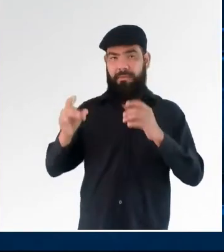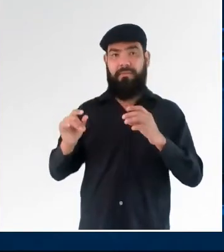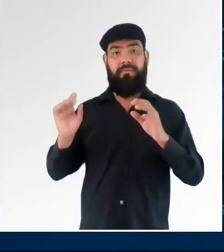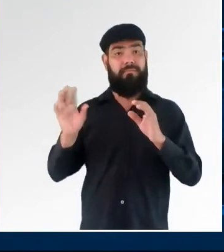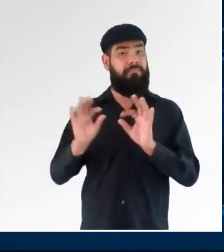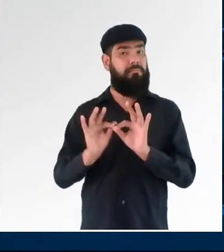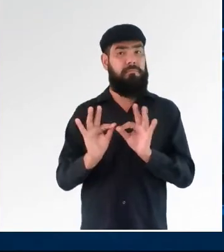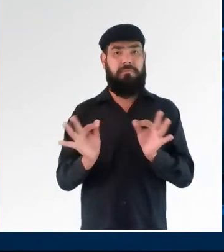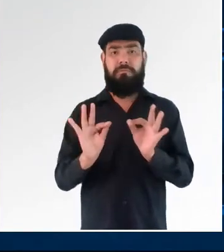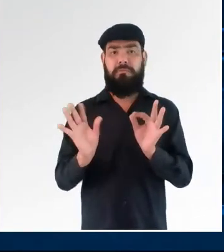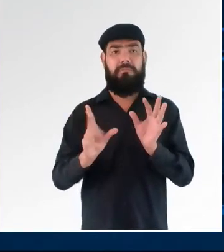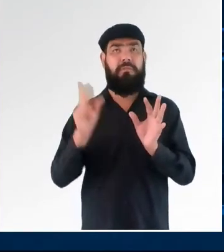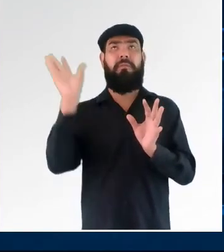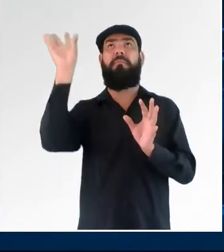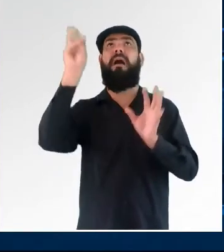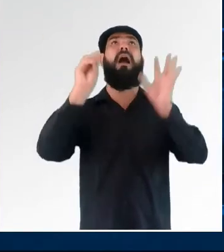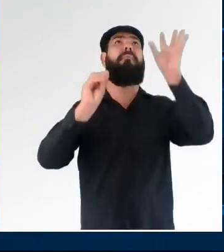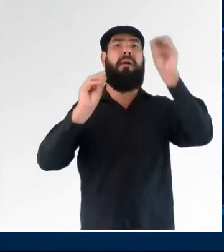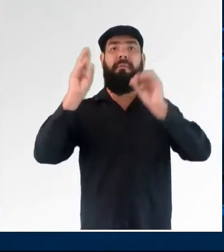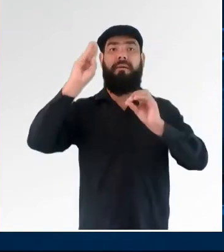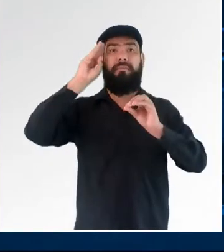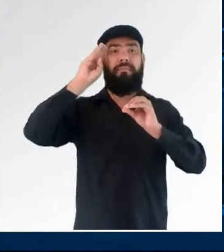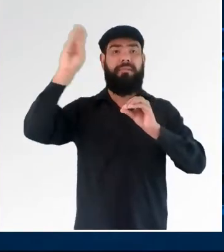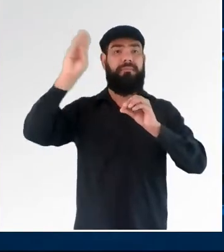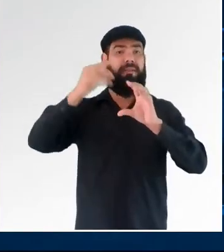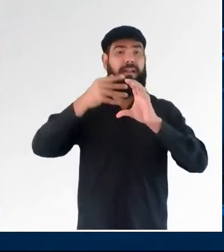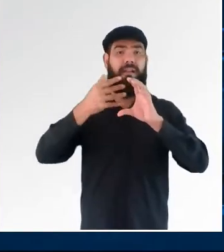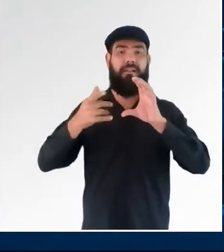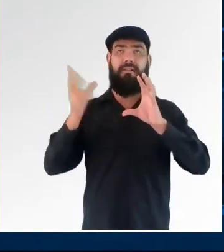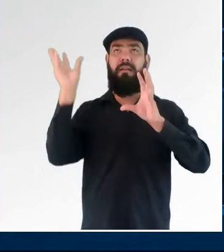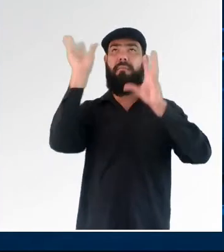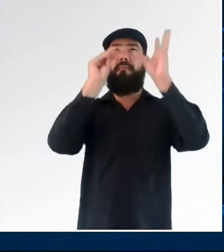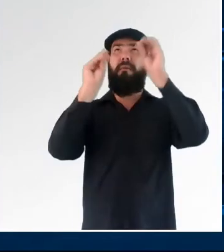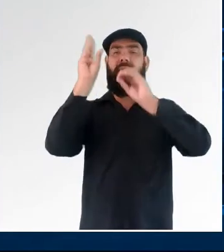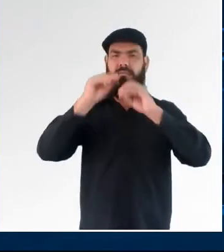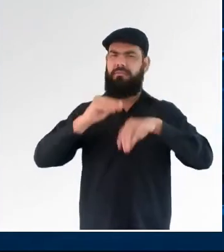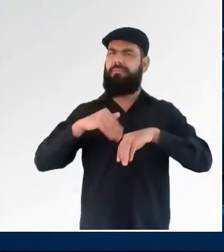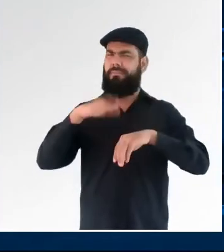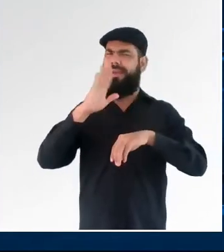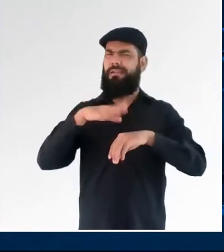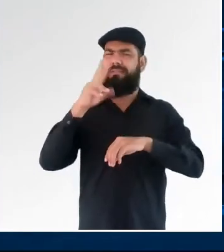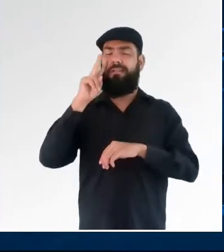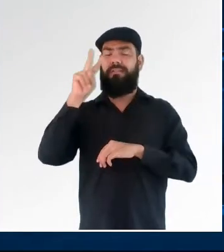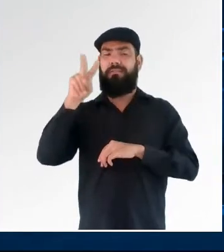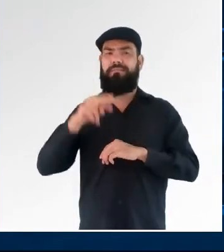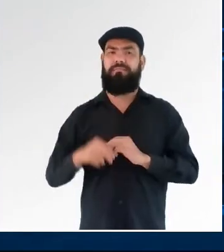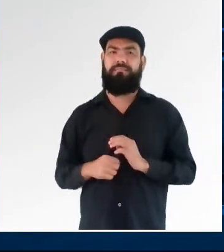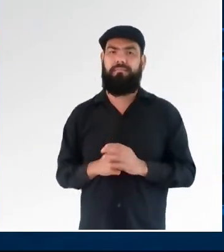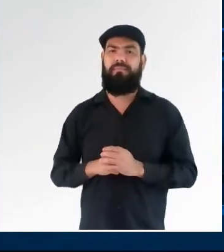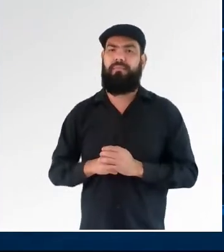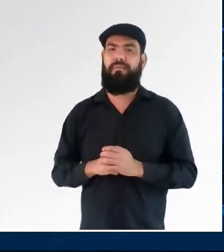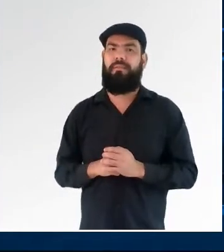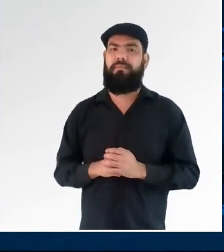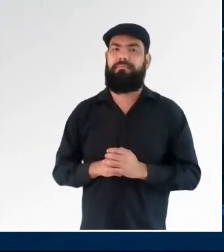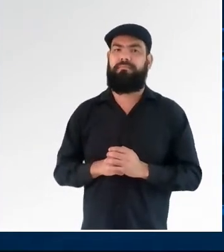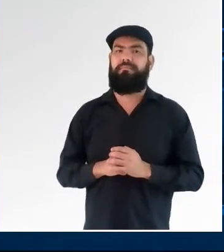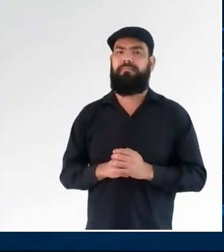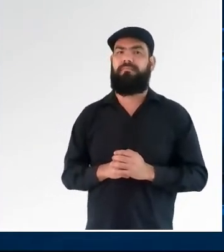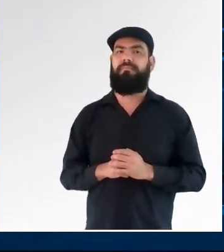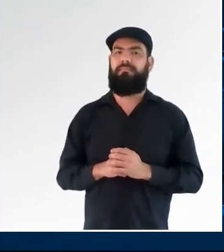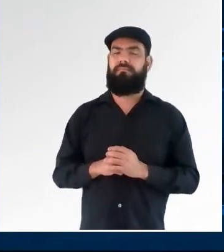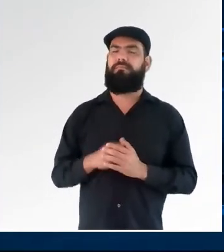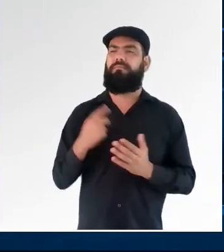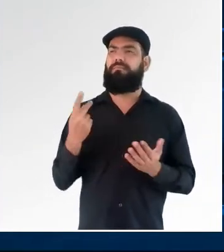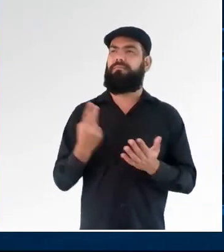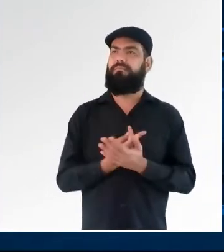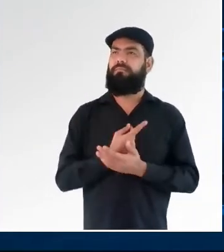principais características. Aí tem mais aqui, né, que ele vai citar. Ema conta terríveis situações vividas durante a infância, entre